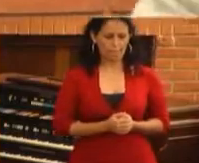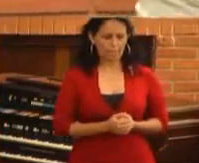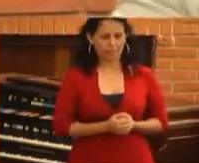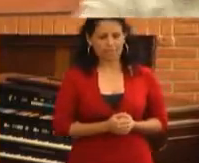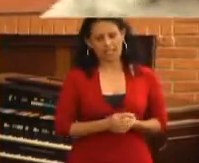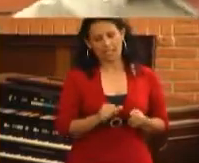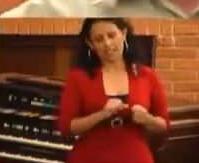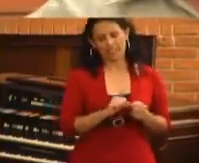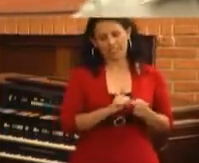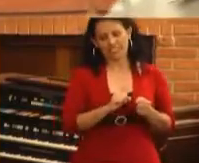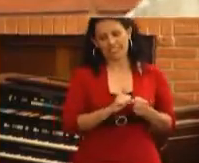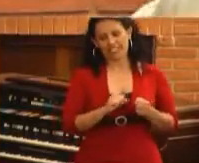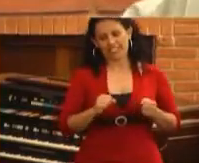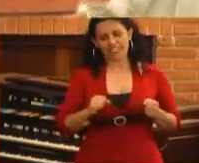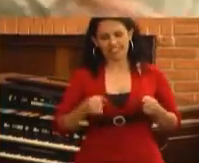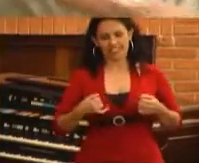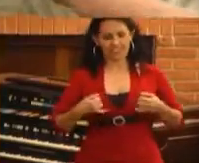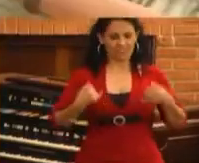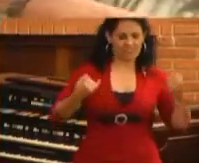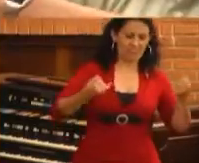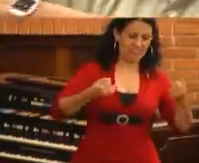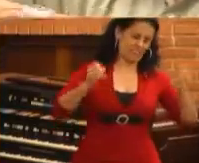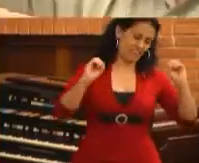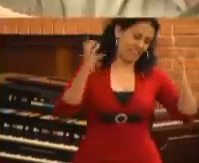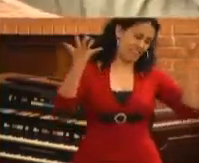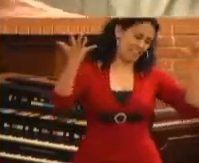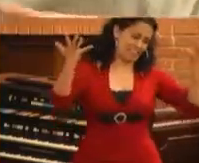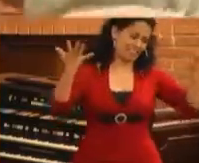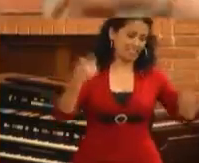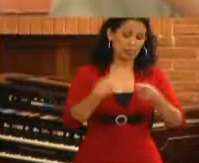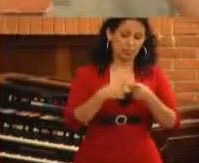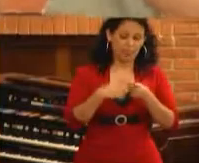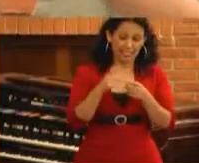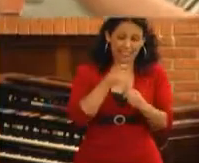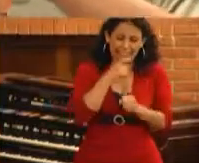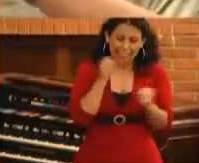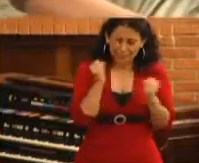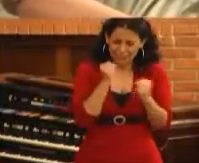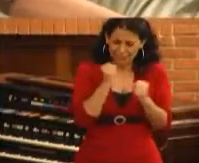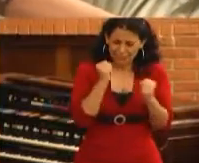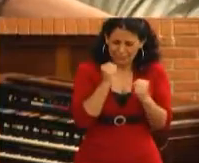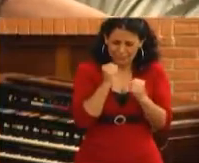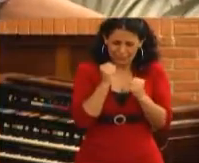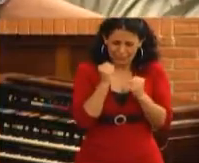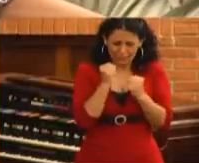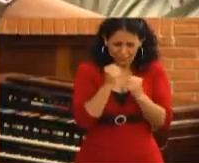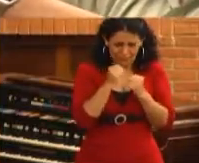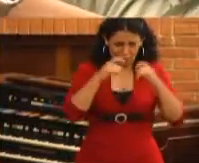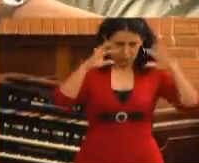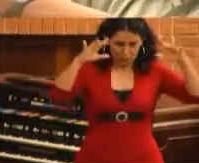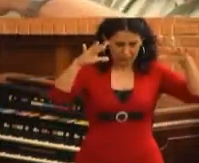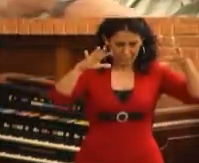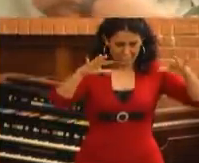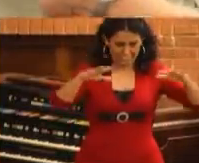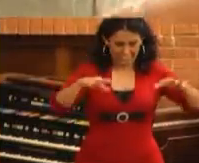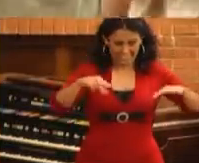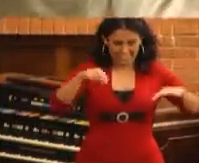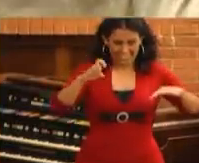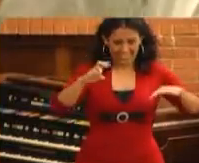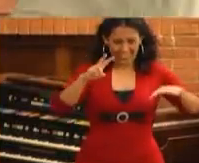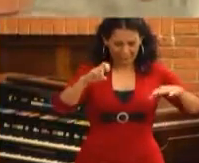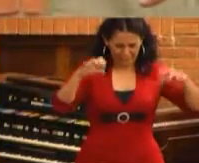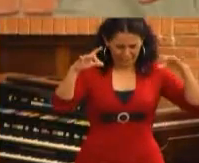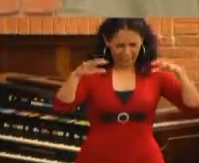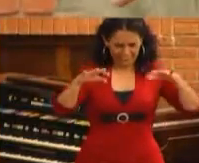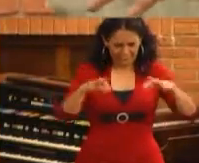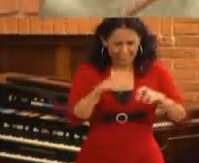um jogo para lá, o solstício do inverno, o deus do paganismo, o Dionísio, o